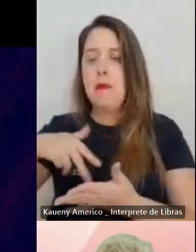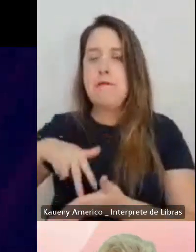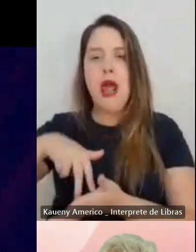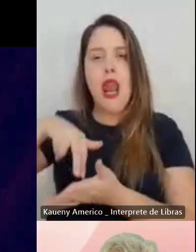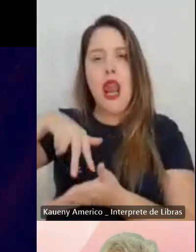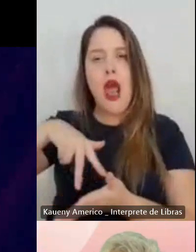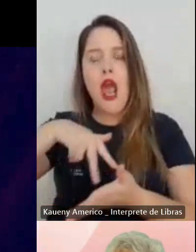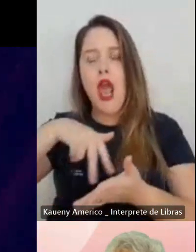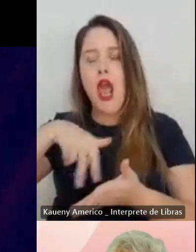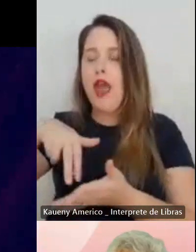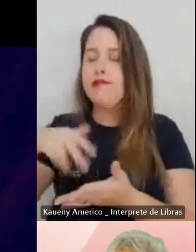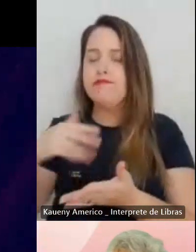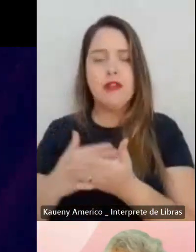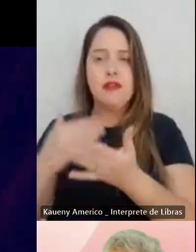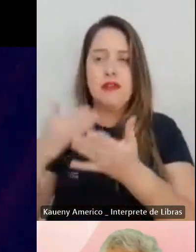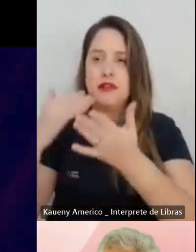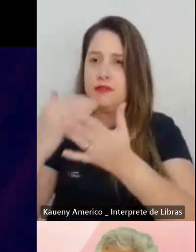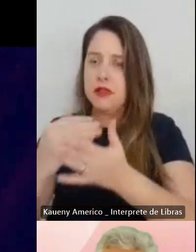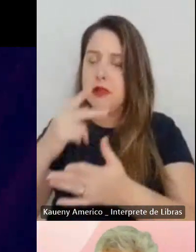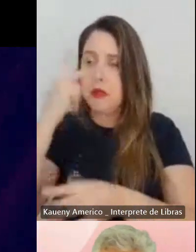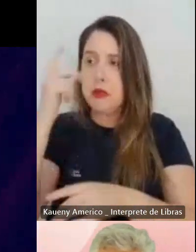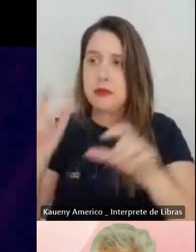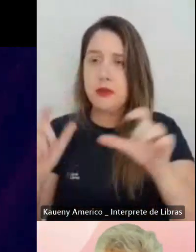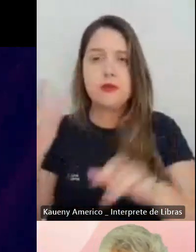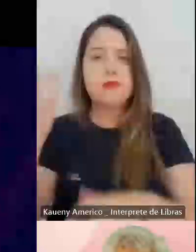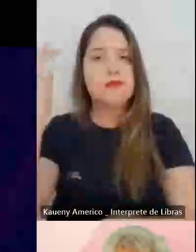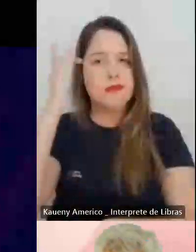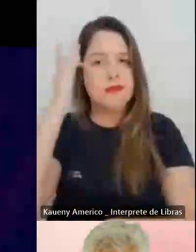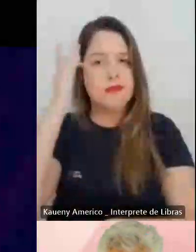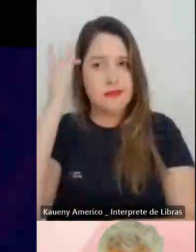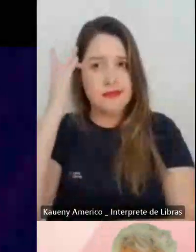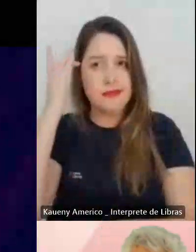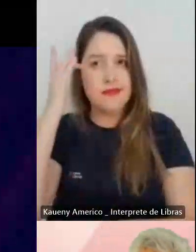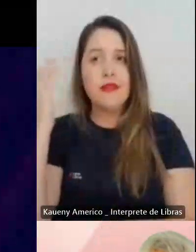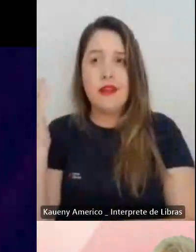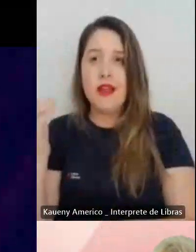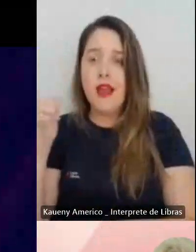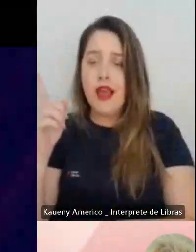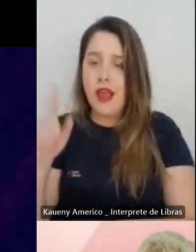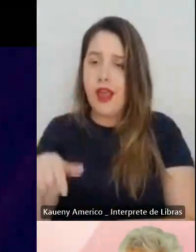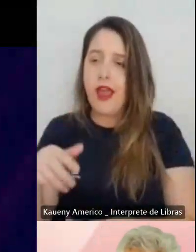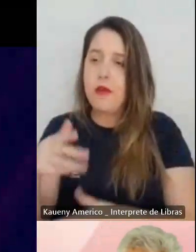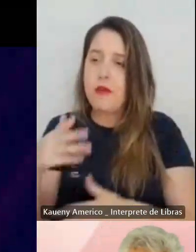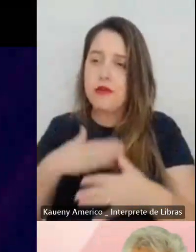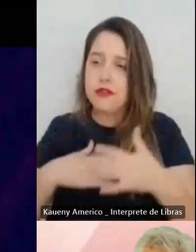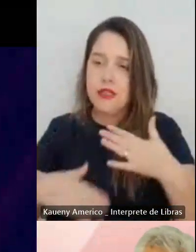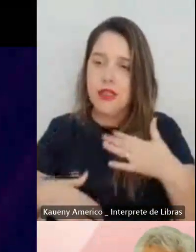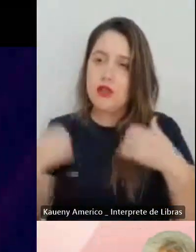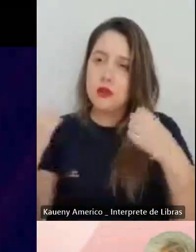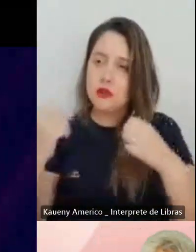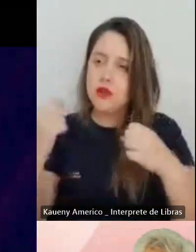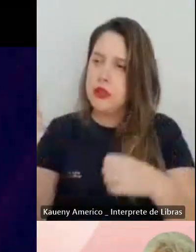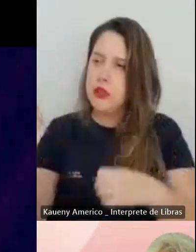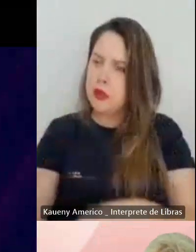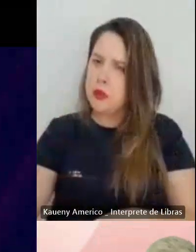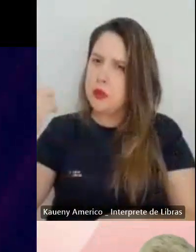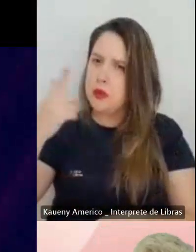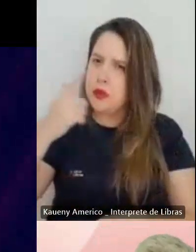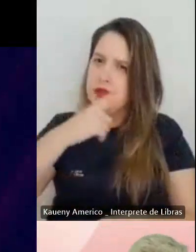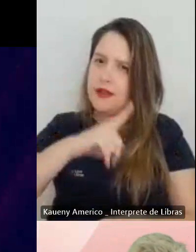vê pessoas mais maduras dançando balé, então é uma atividade física, é uma coisa que elas conseguem